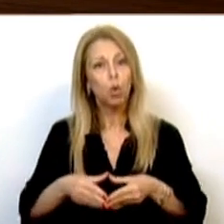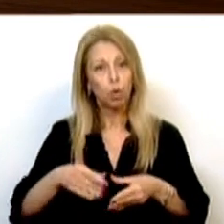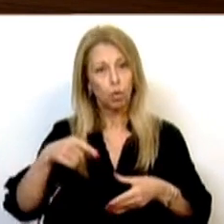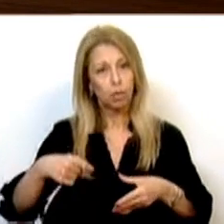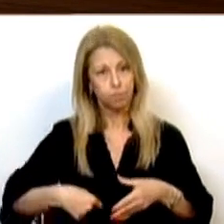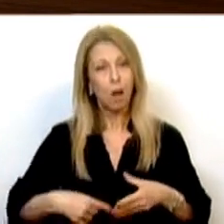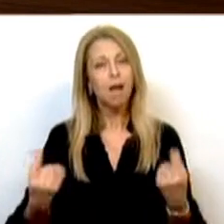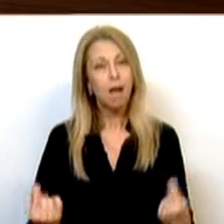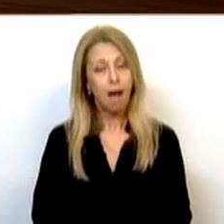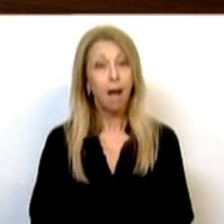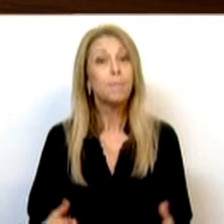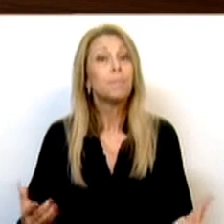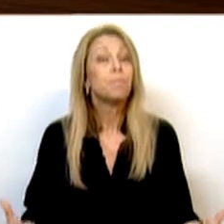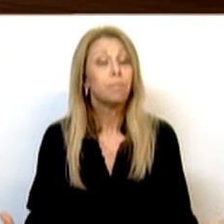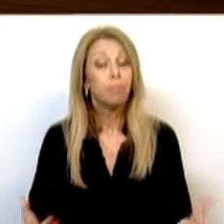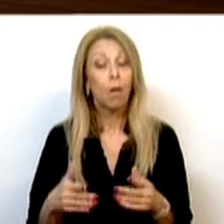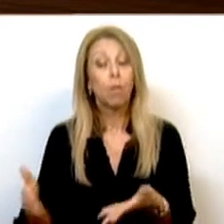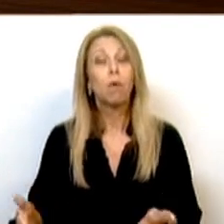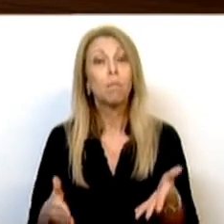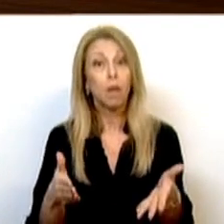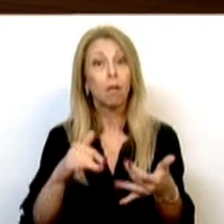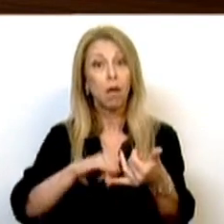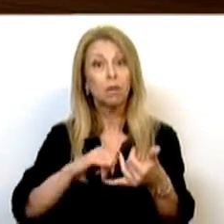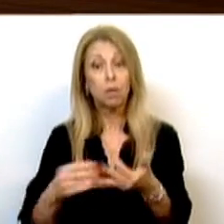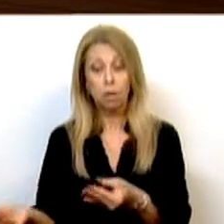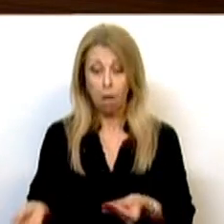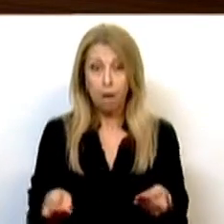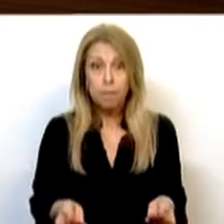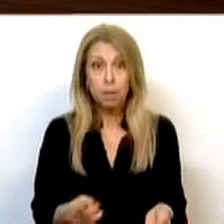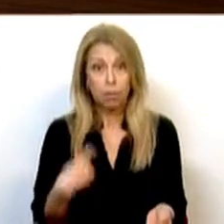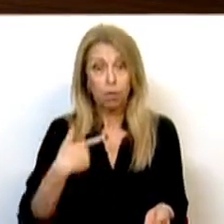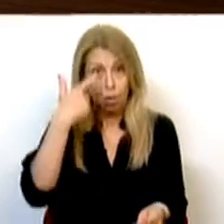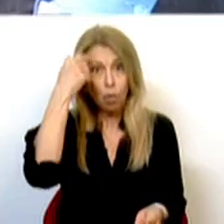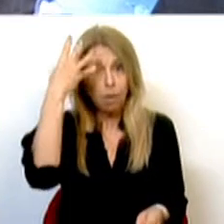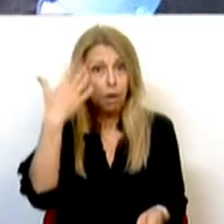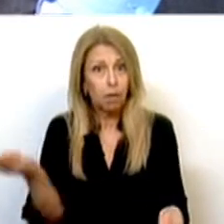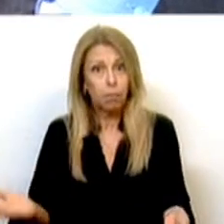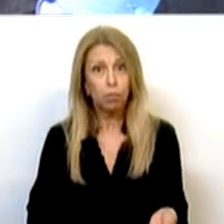caminho que esta associação nos apresentou e nós compreendemos. Muito obrigada.